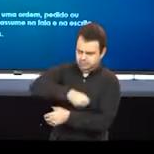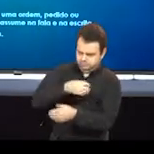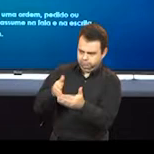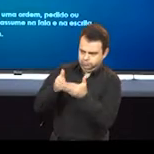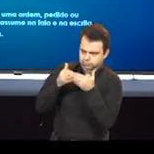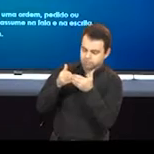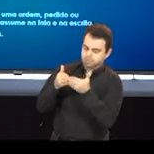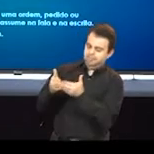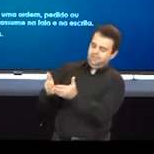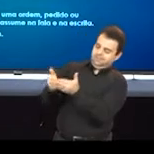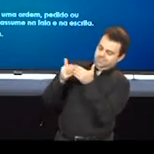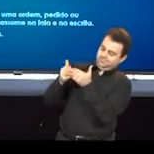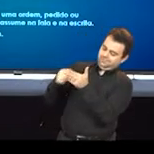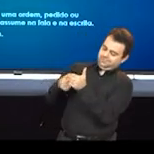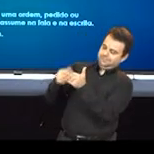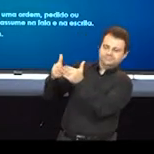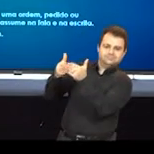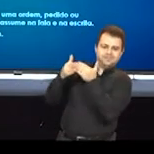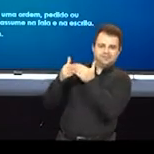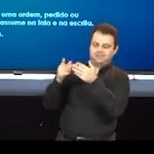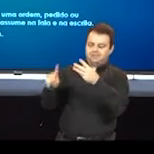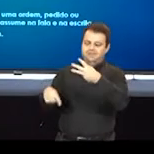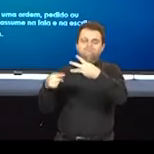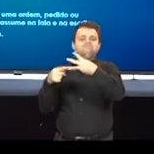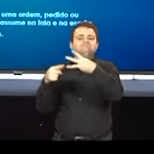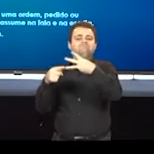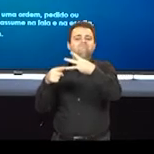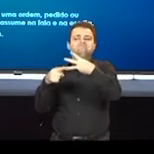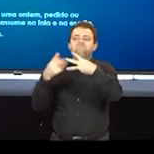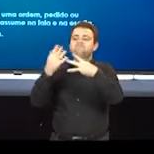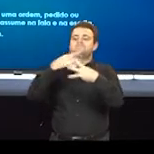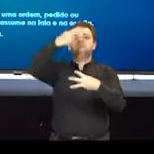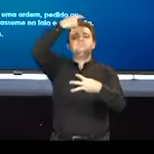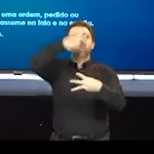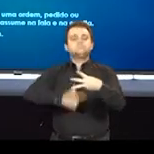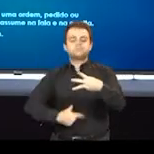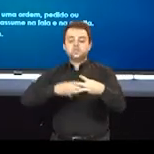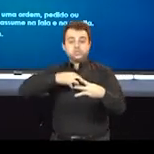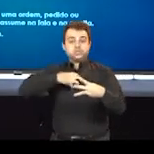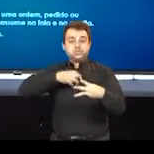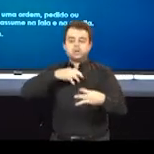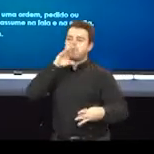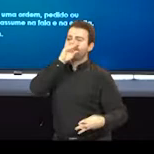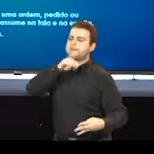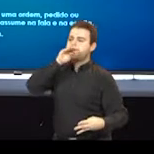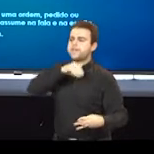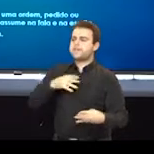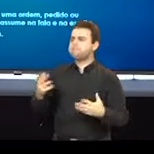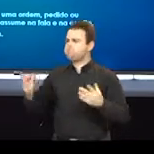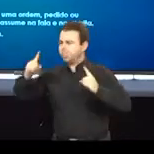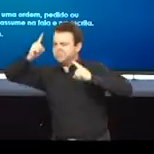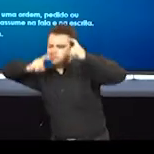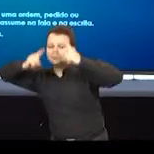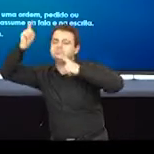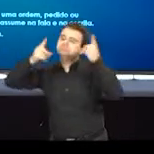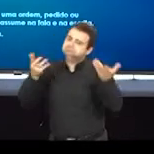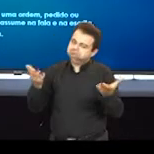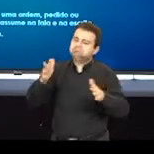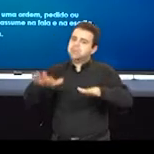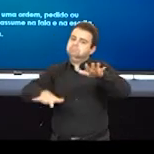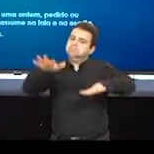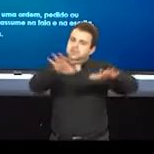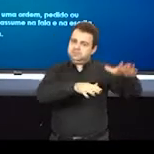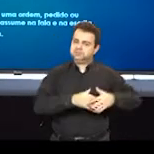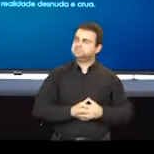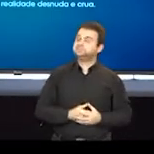de pedido, vai depender muito da tonalidade que essa fala é introduzida. Tudo bem? Vamos para o nosso